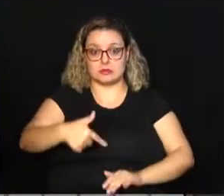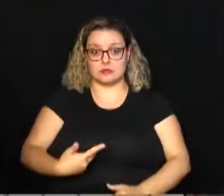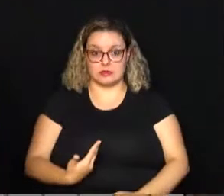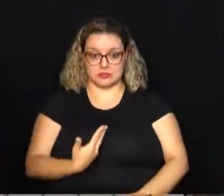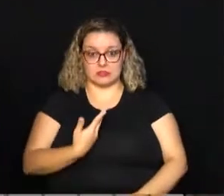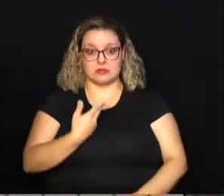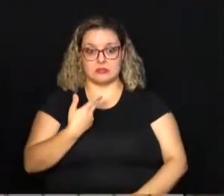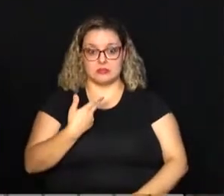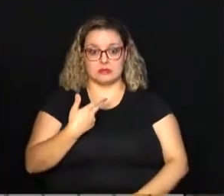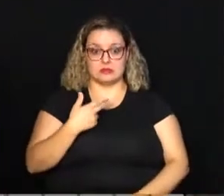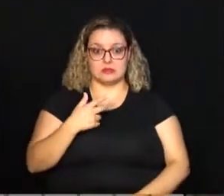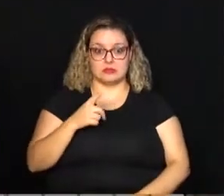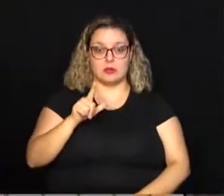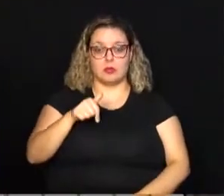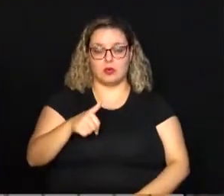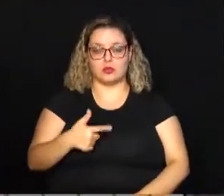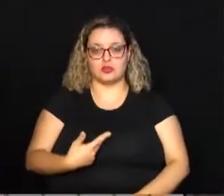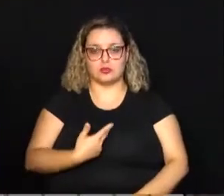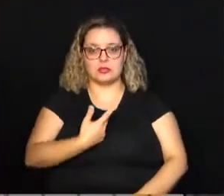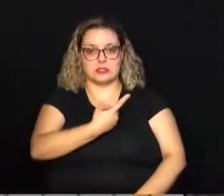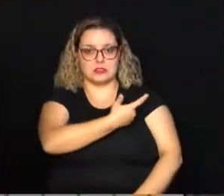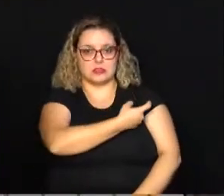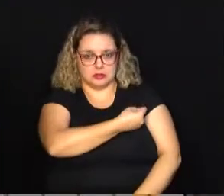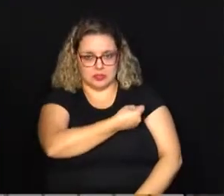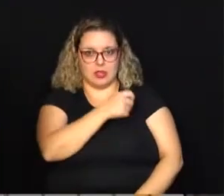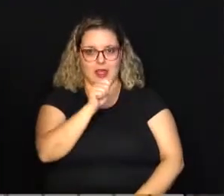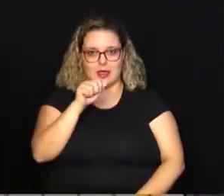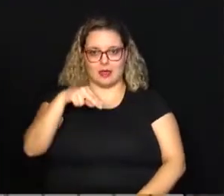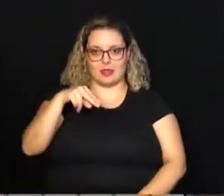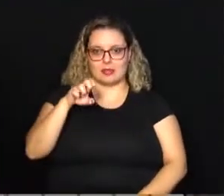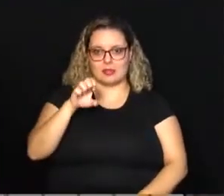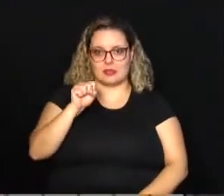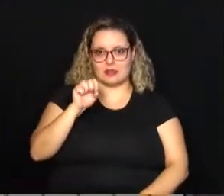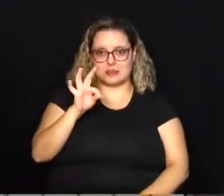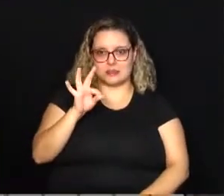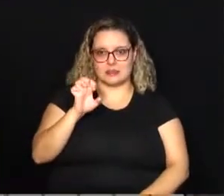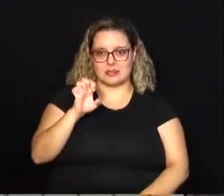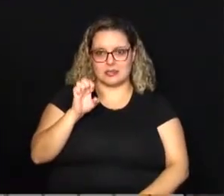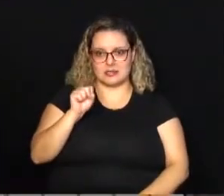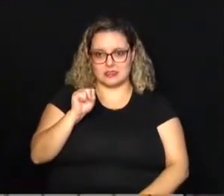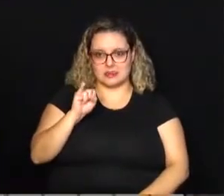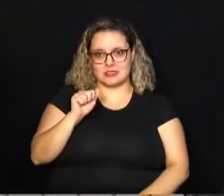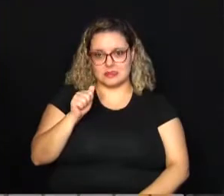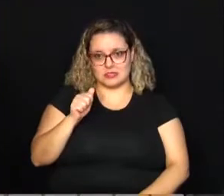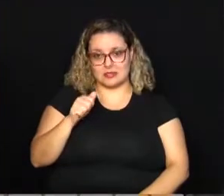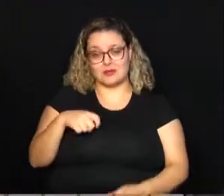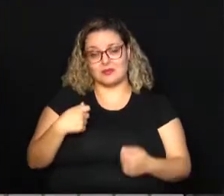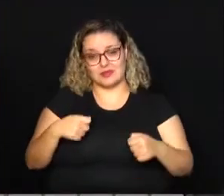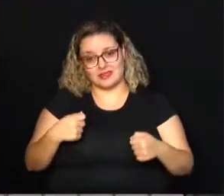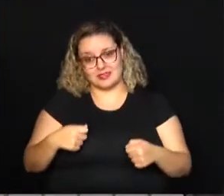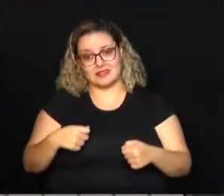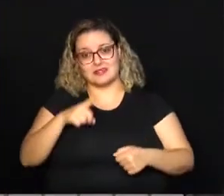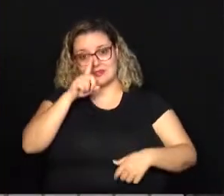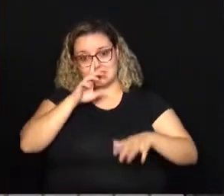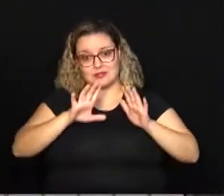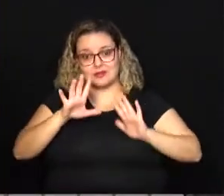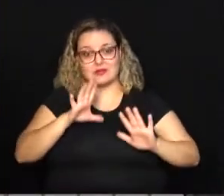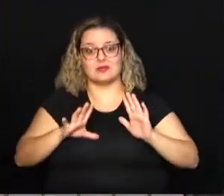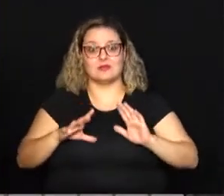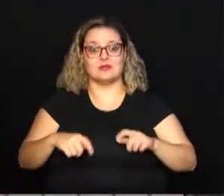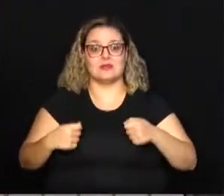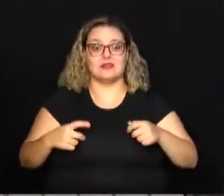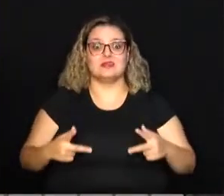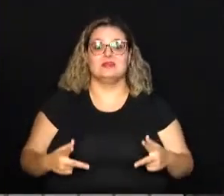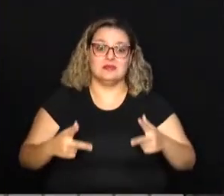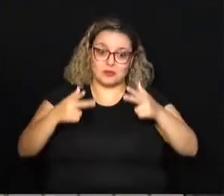é, assim, é o final de tudo, né? Nós temos aí que suspender algumas cirurgias, e cirurgias